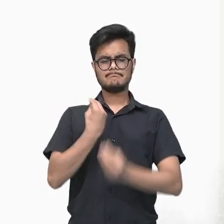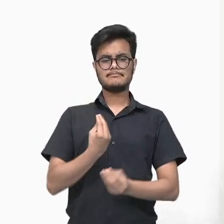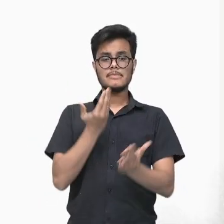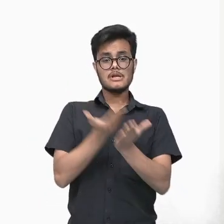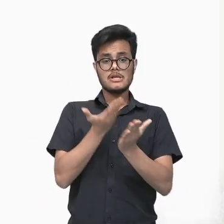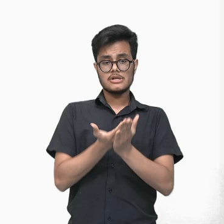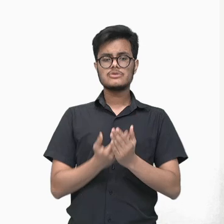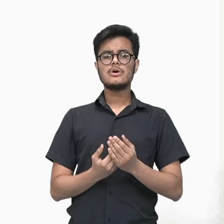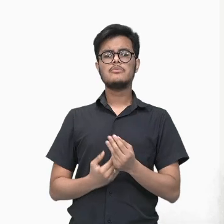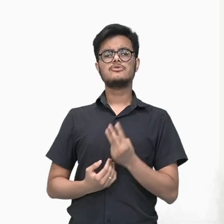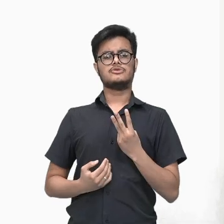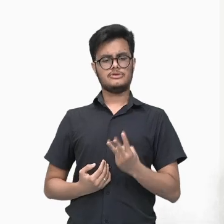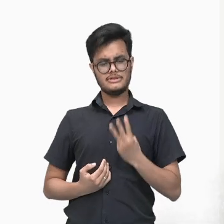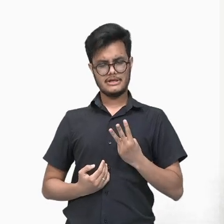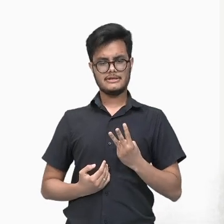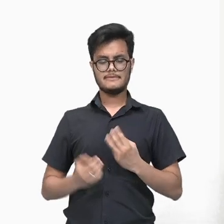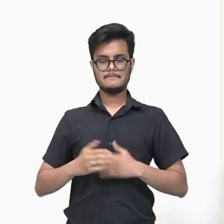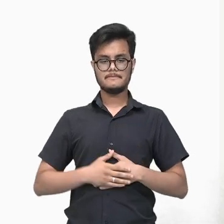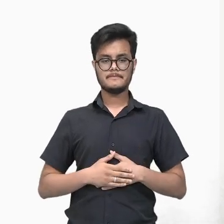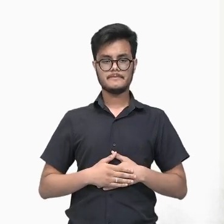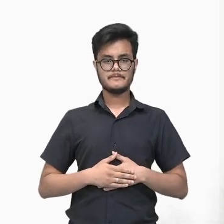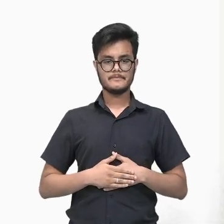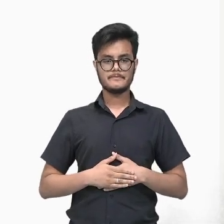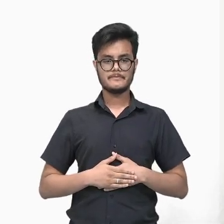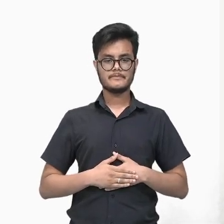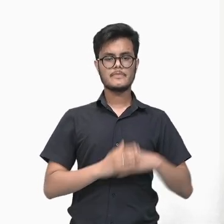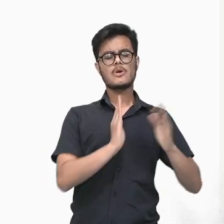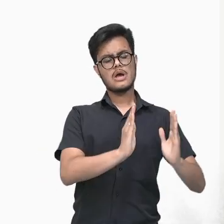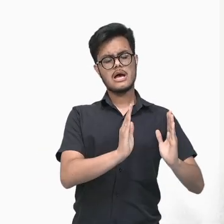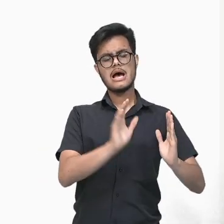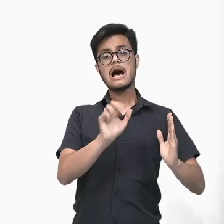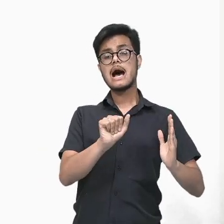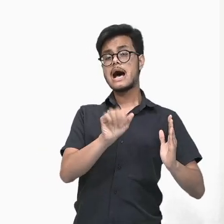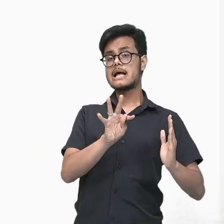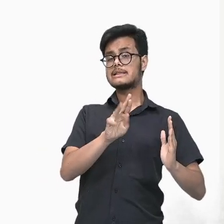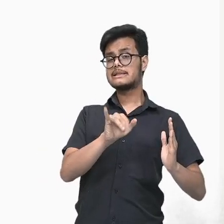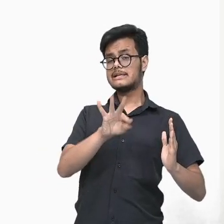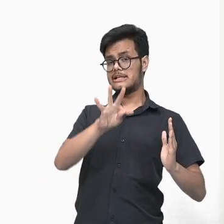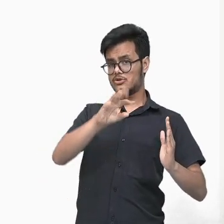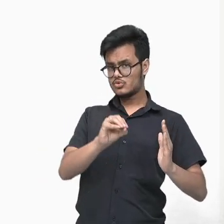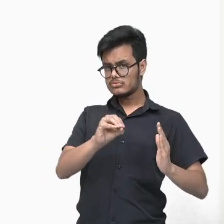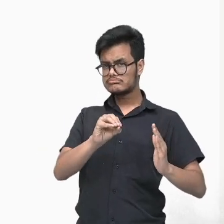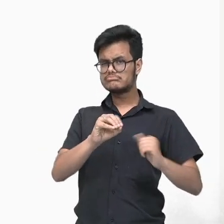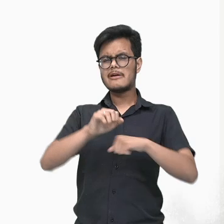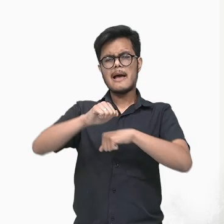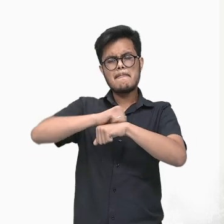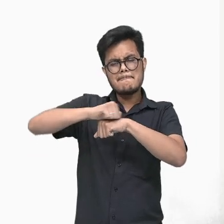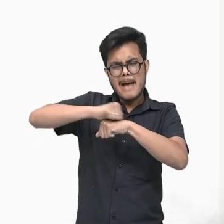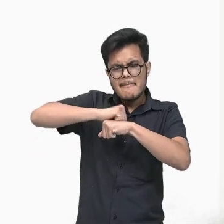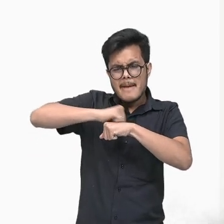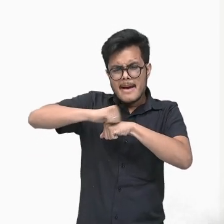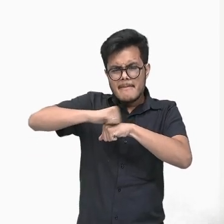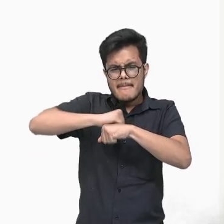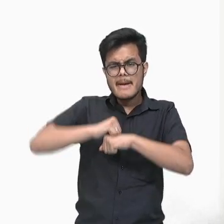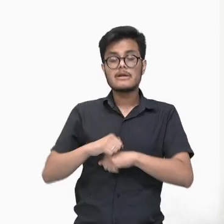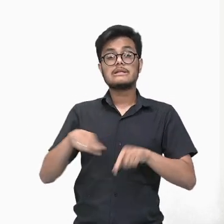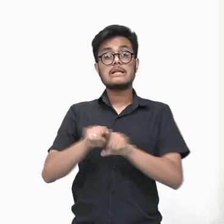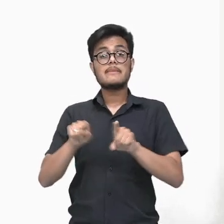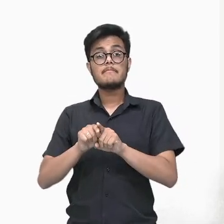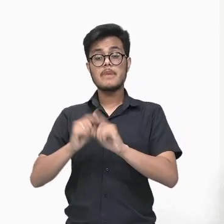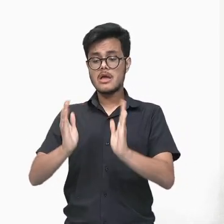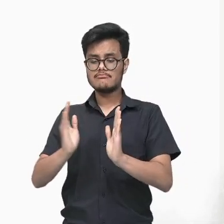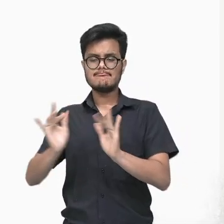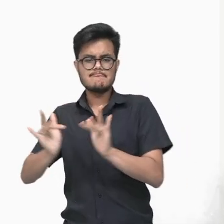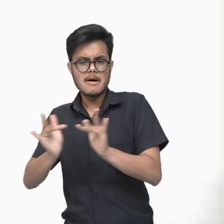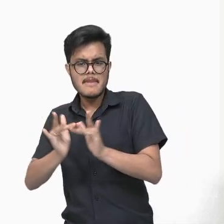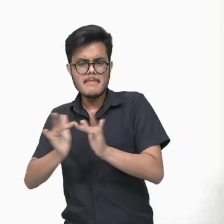estudamos esses 3 processos: o atrito, por contato e